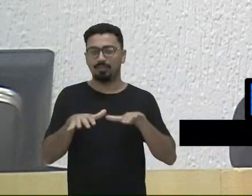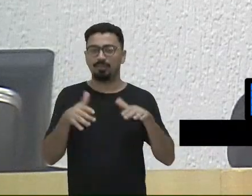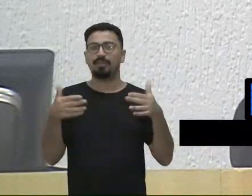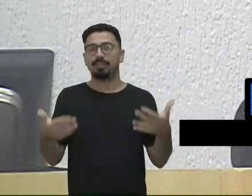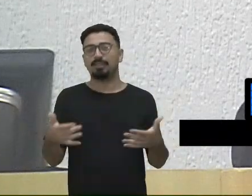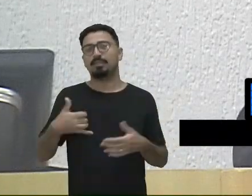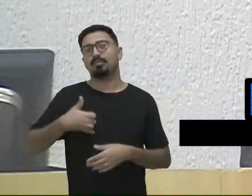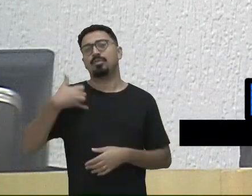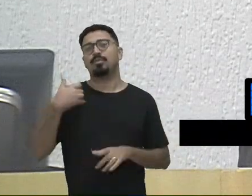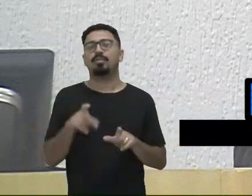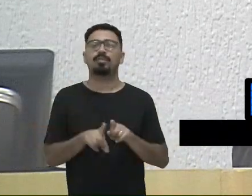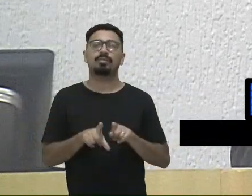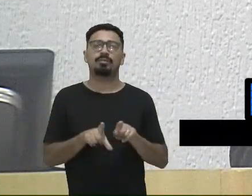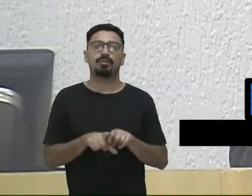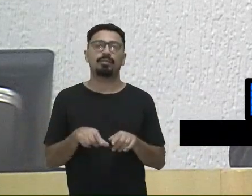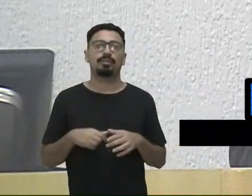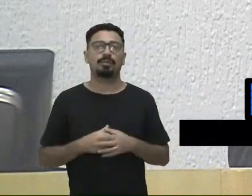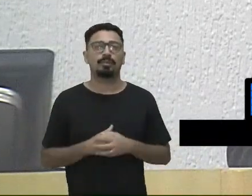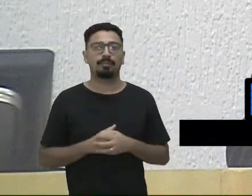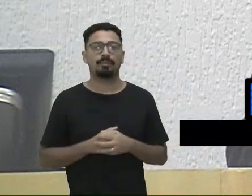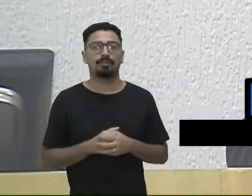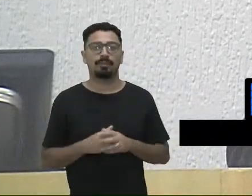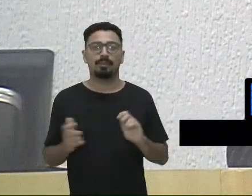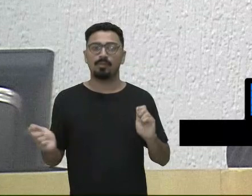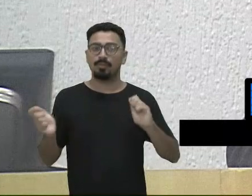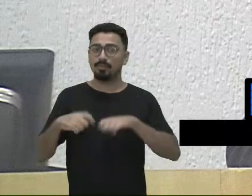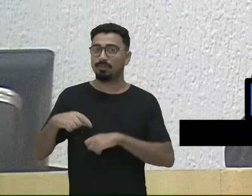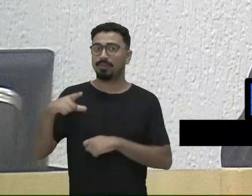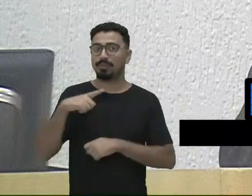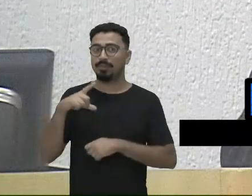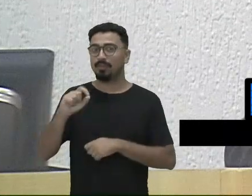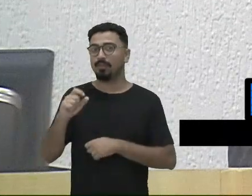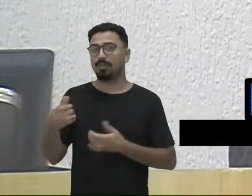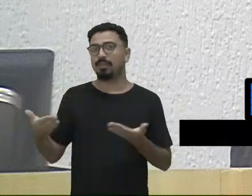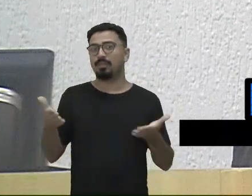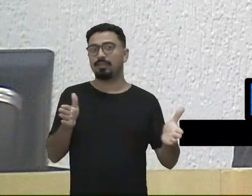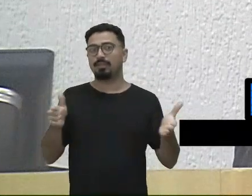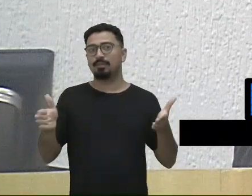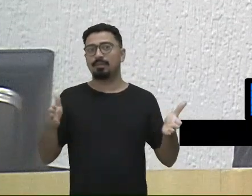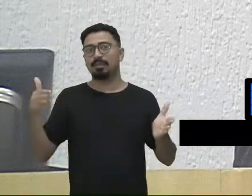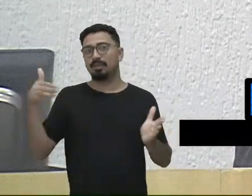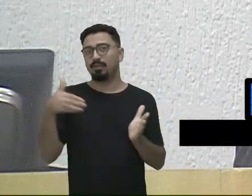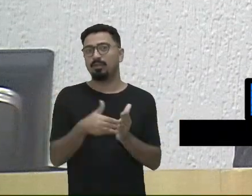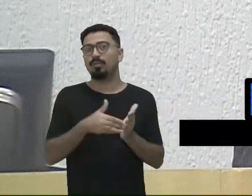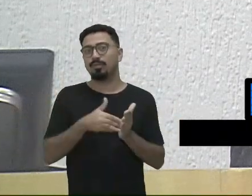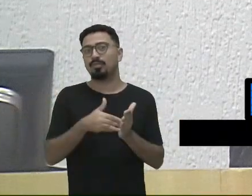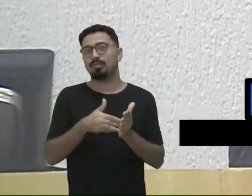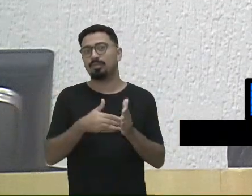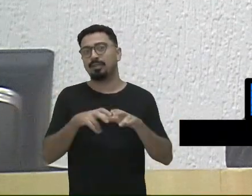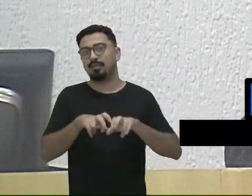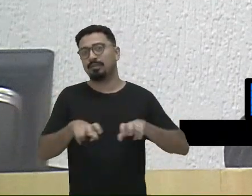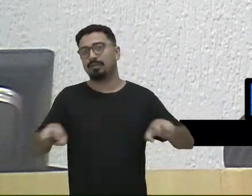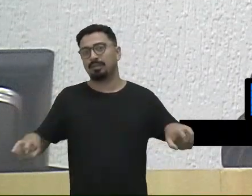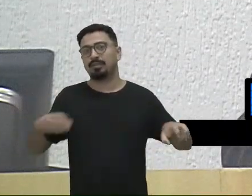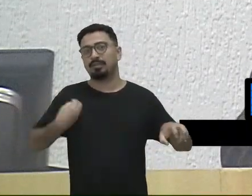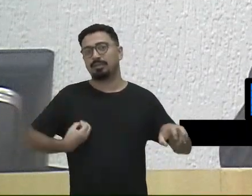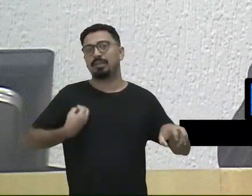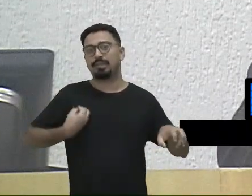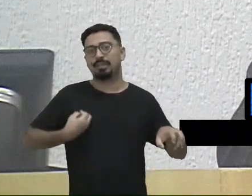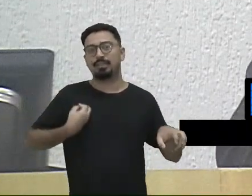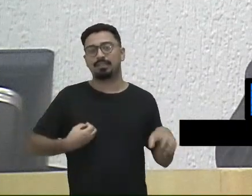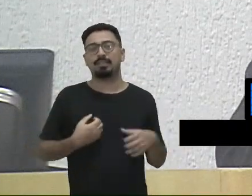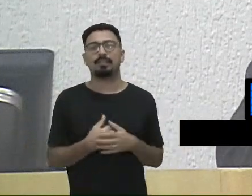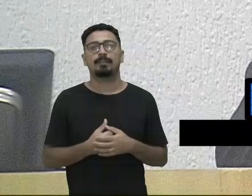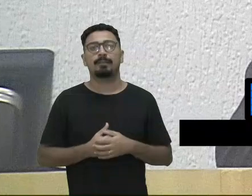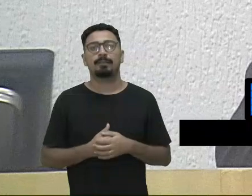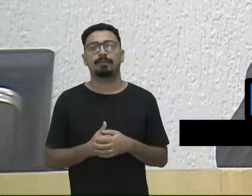me orgulha que possivelmente nessa legislatura essa é a última mesa que eu vou compor presença, possivelmente.